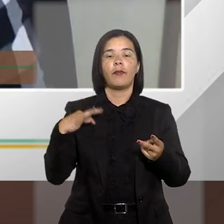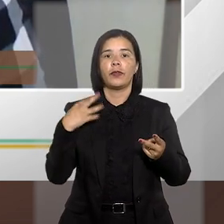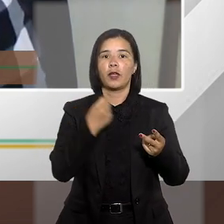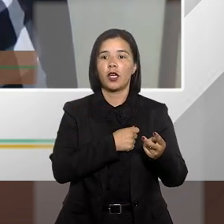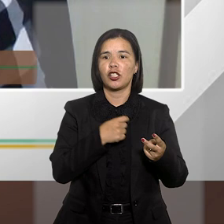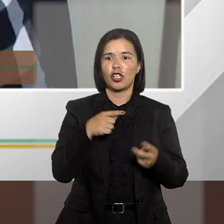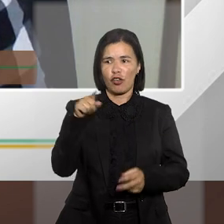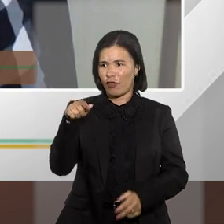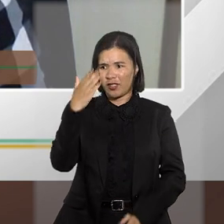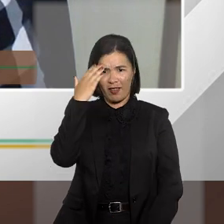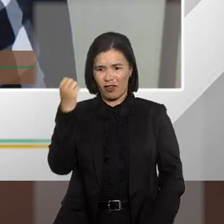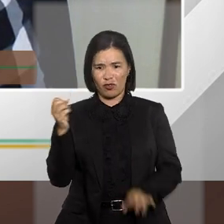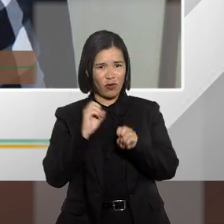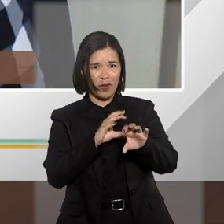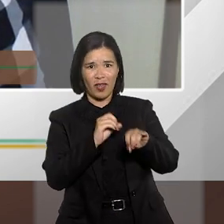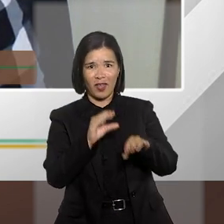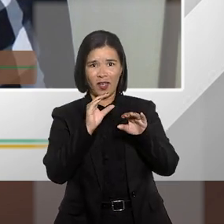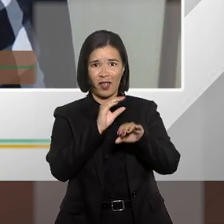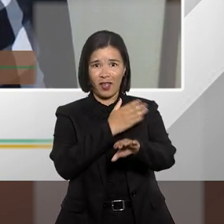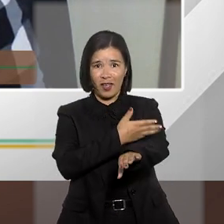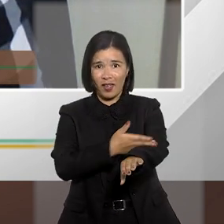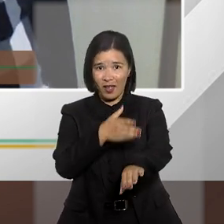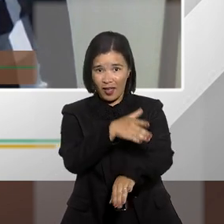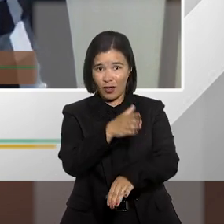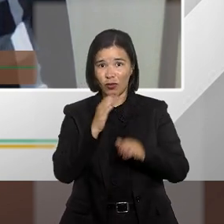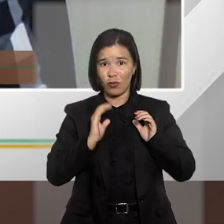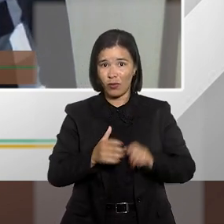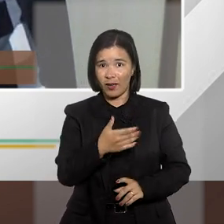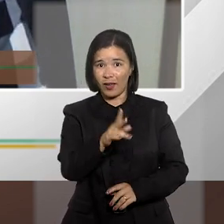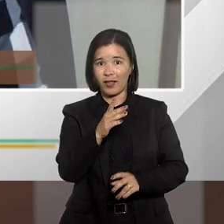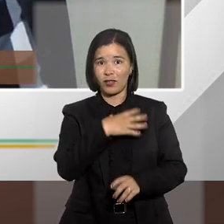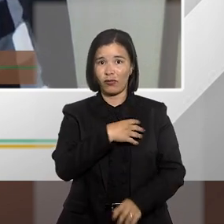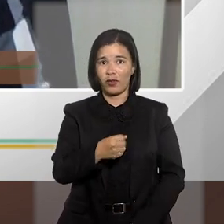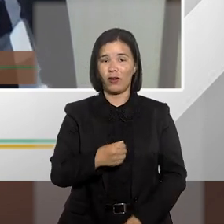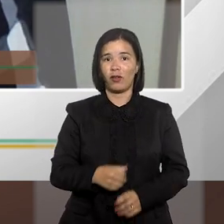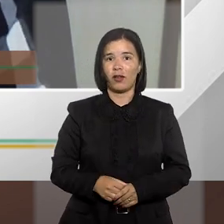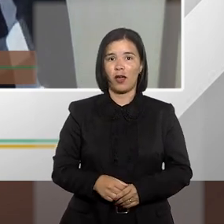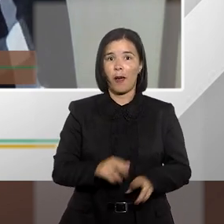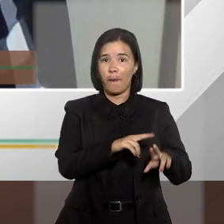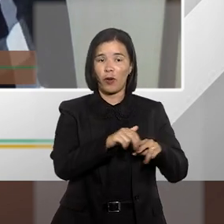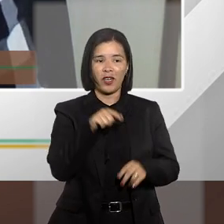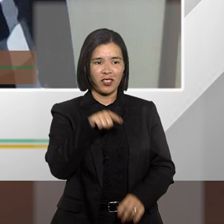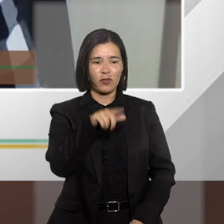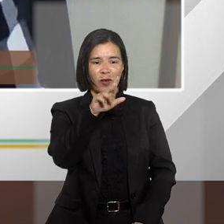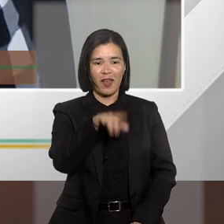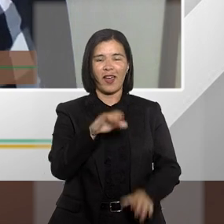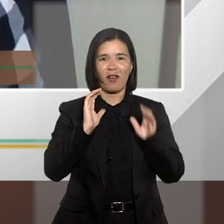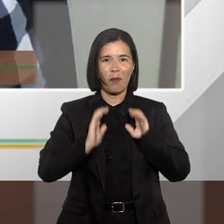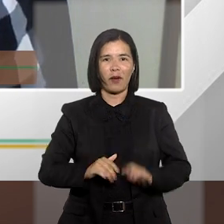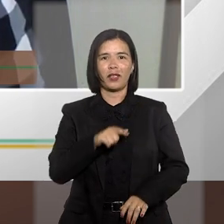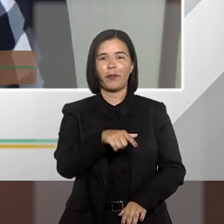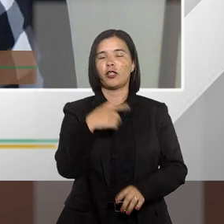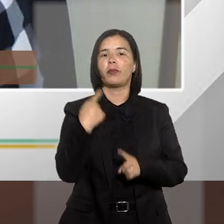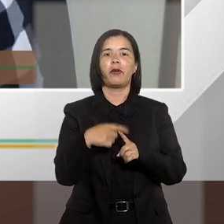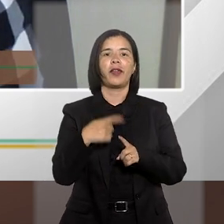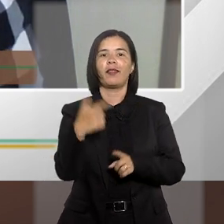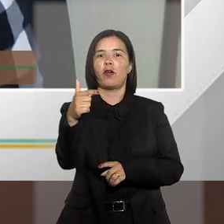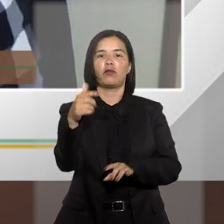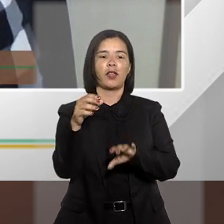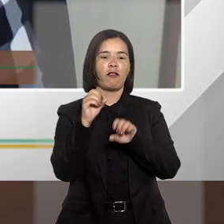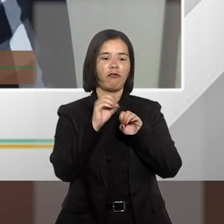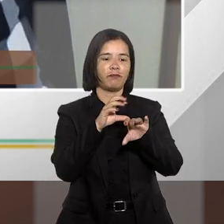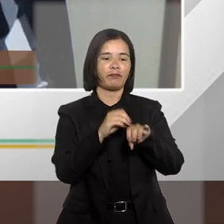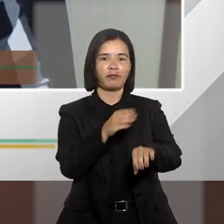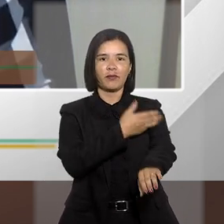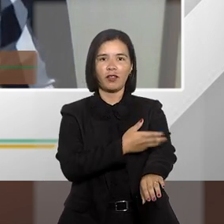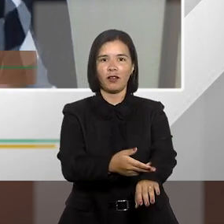educar, você não adequou adequadamente a esse LGBTQIA+, por isso ele é ou ela é desse jeito, porque não recebeu a educação